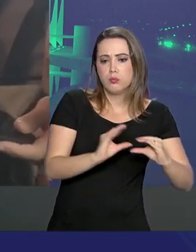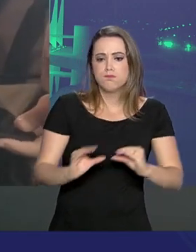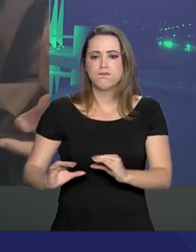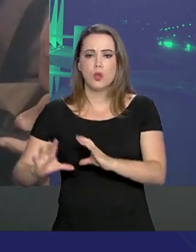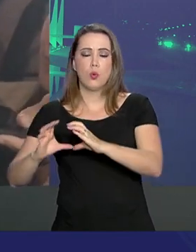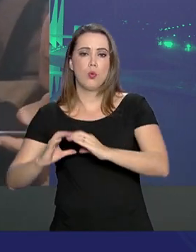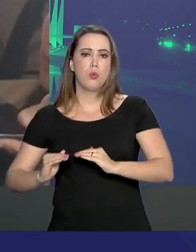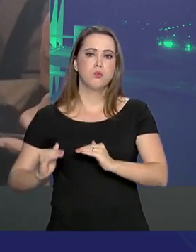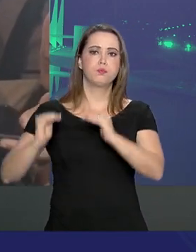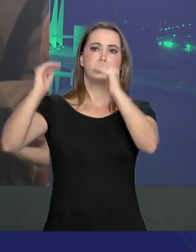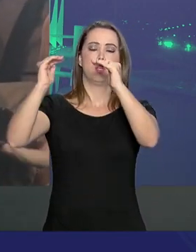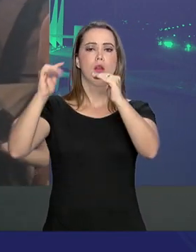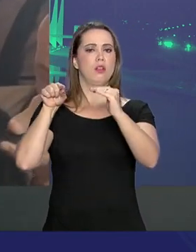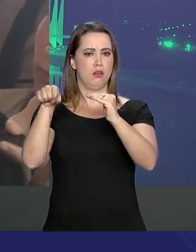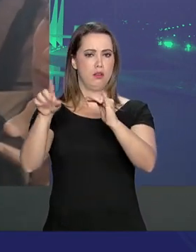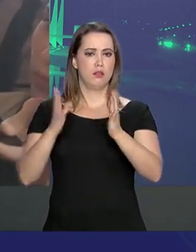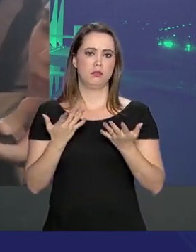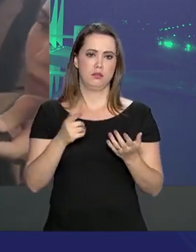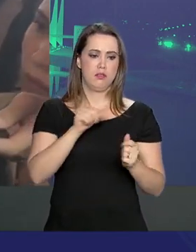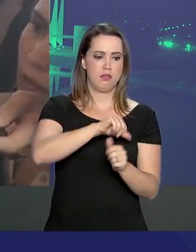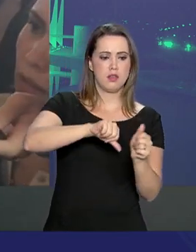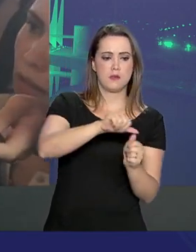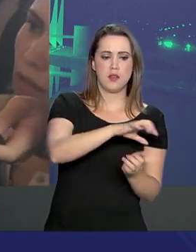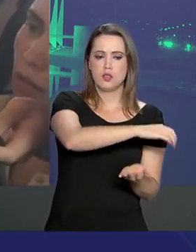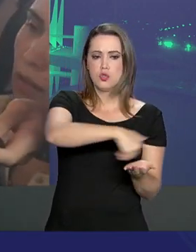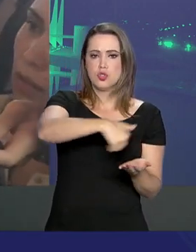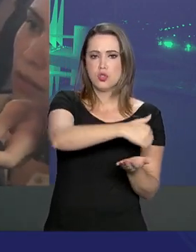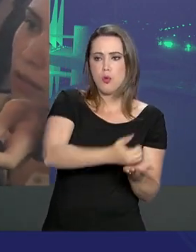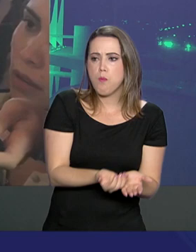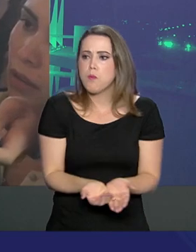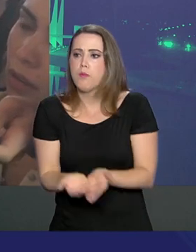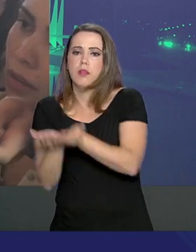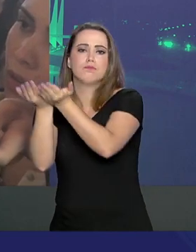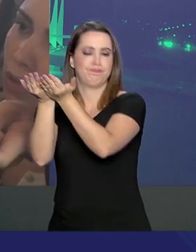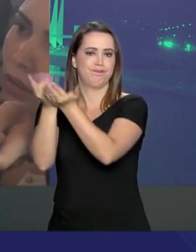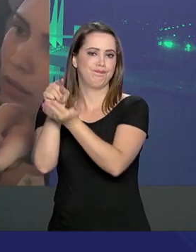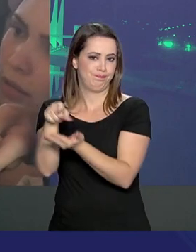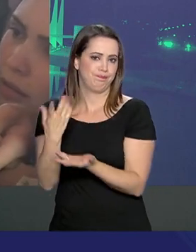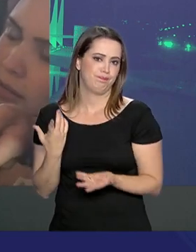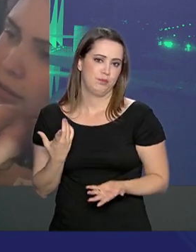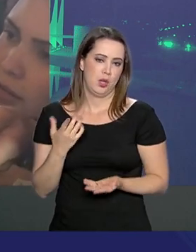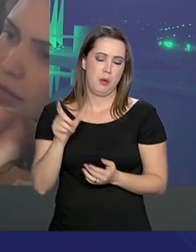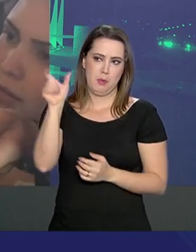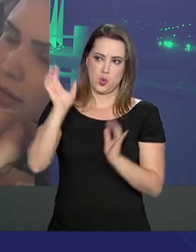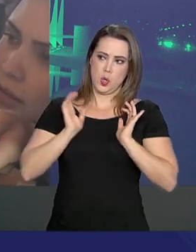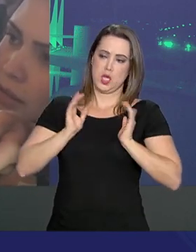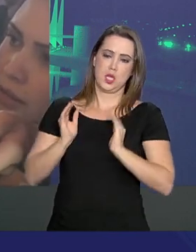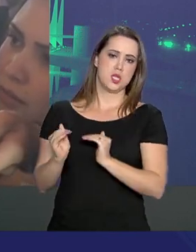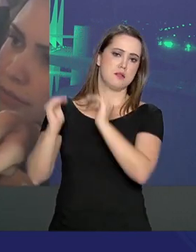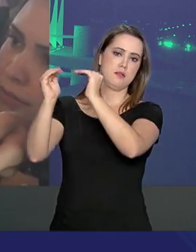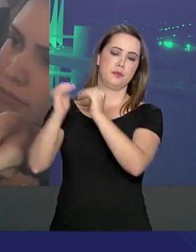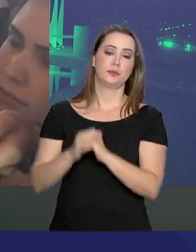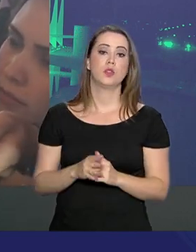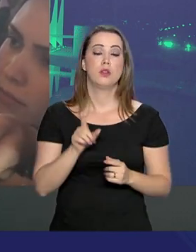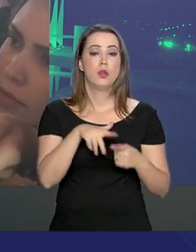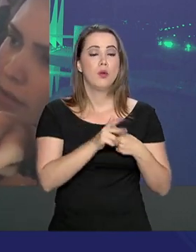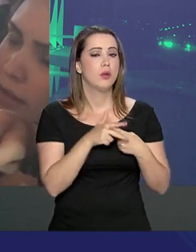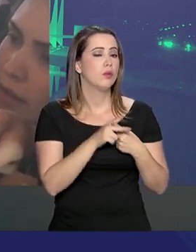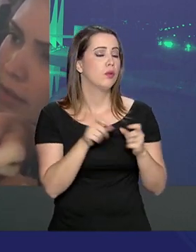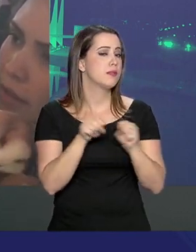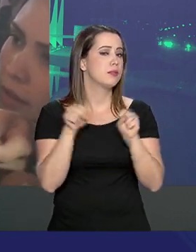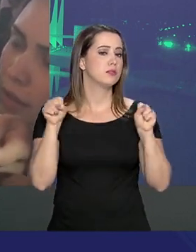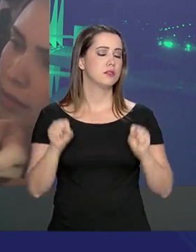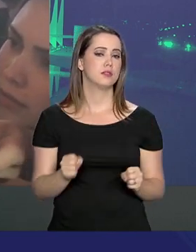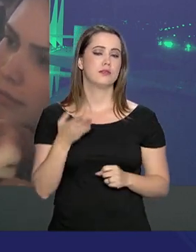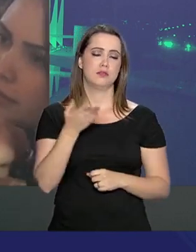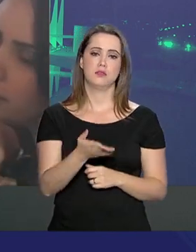pobre para favorecidos. Então, no sistema novo que nós estamos, no sistema novo, não, na correção desse sistema